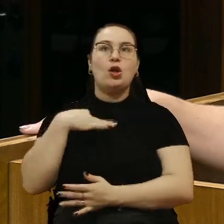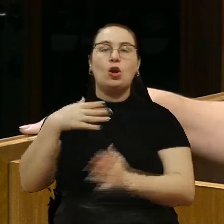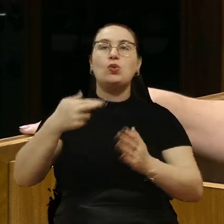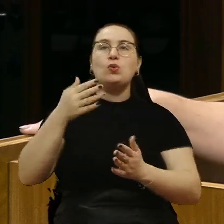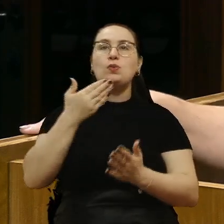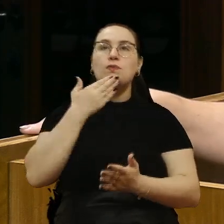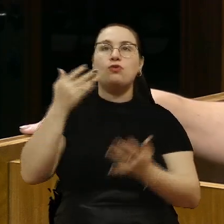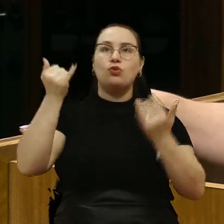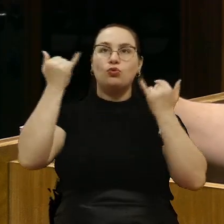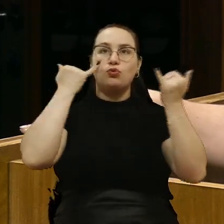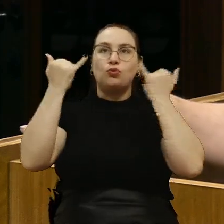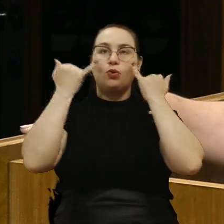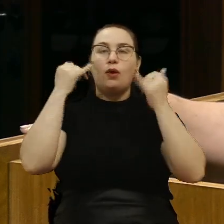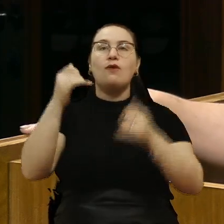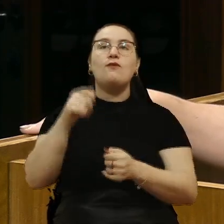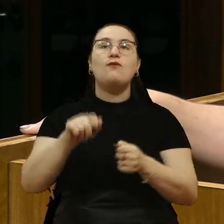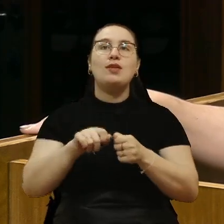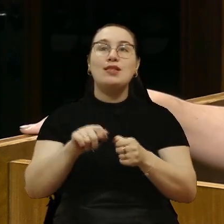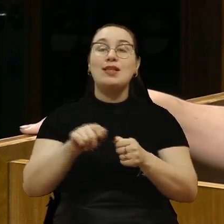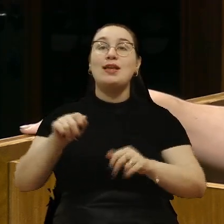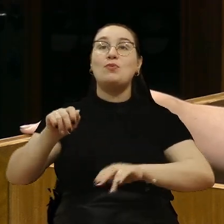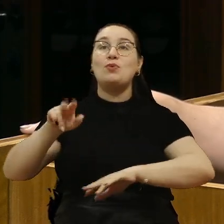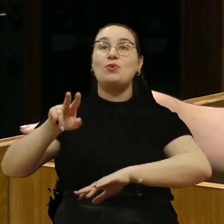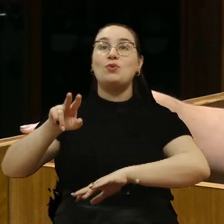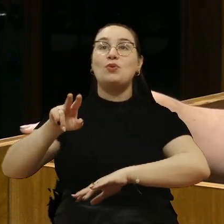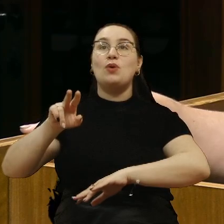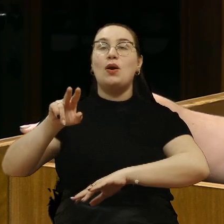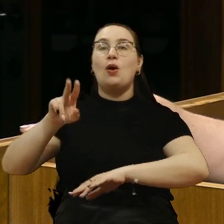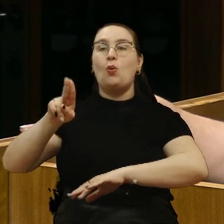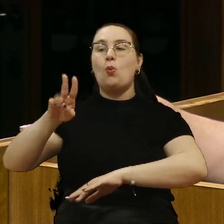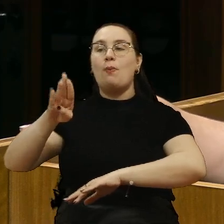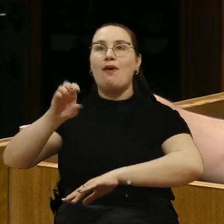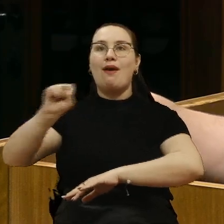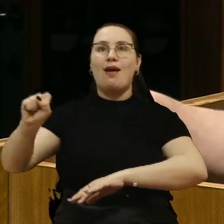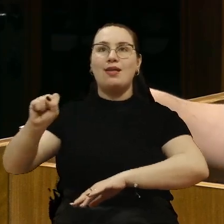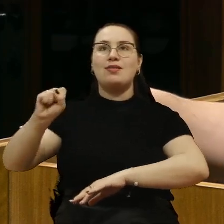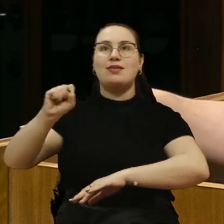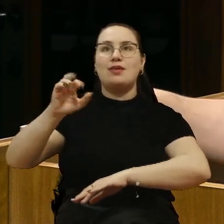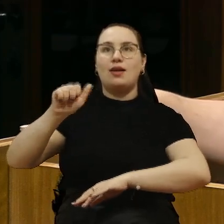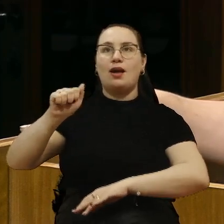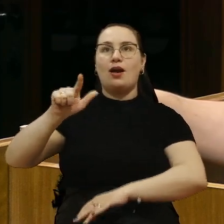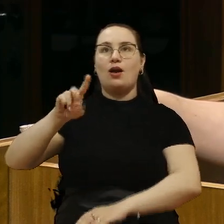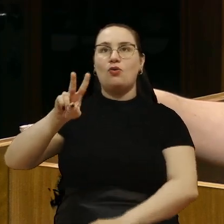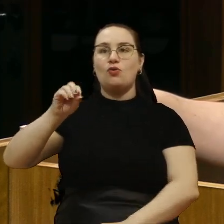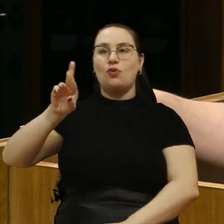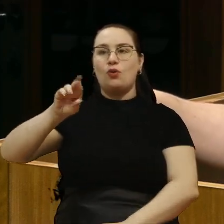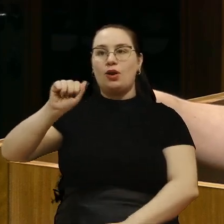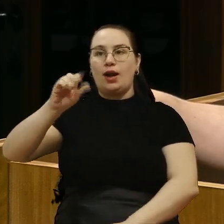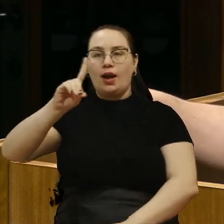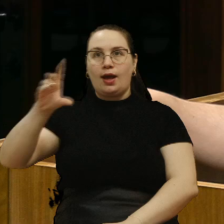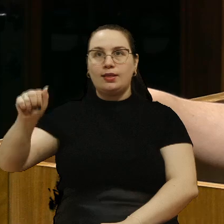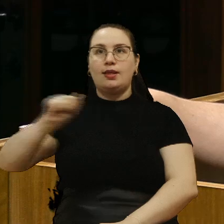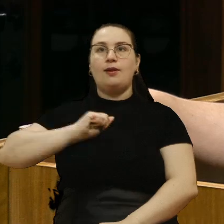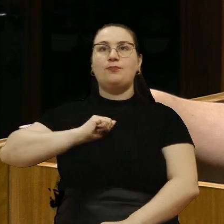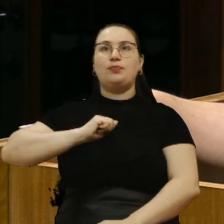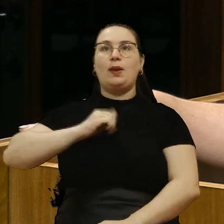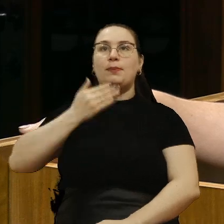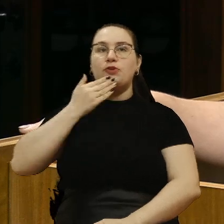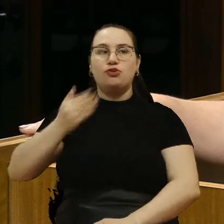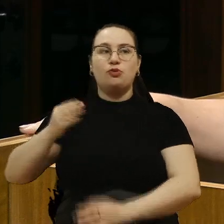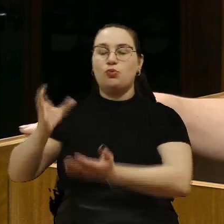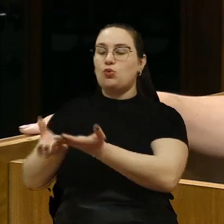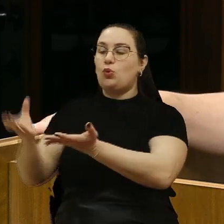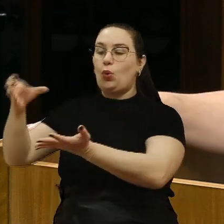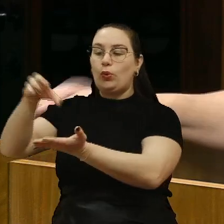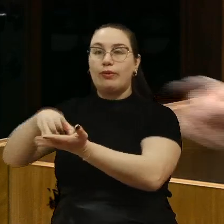informação. Fizemos a questão da UBS do Alvorada e também um pedido de informação da Codeca, né, para verificar essas